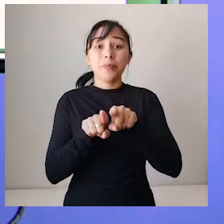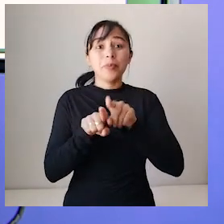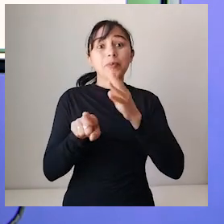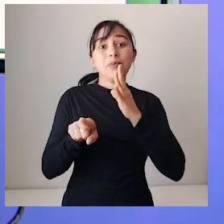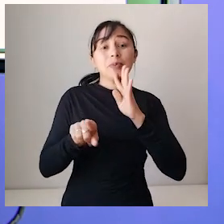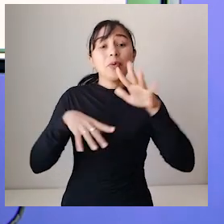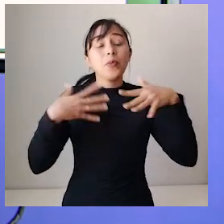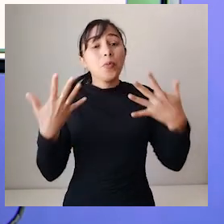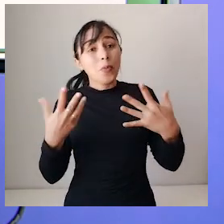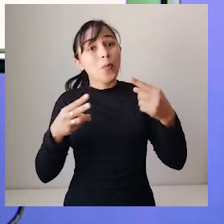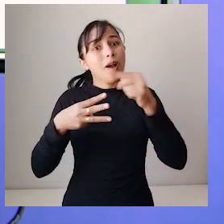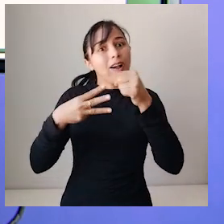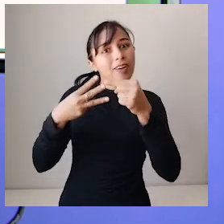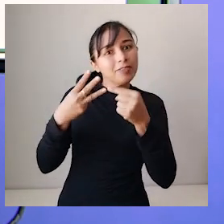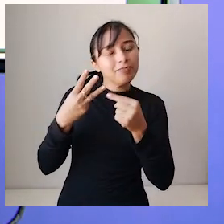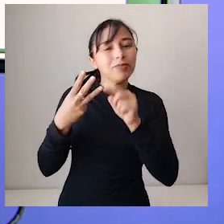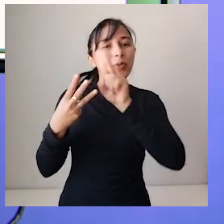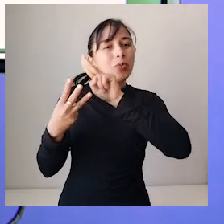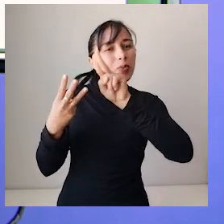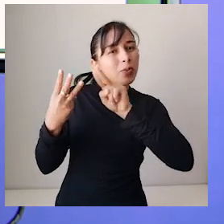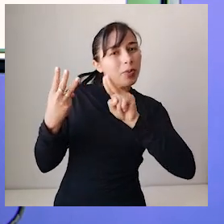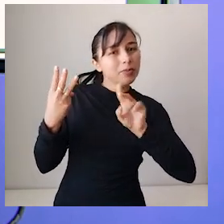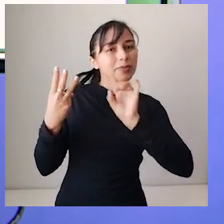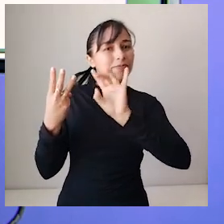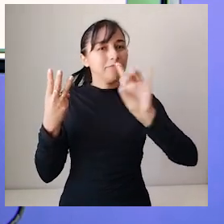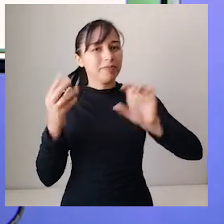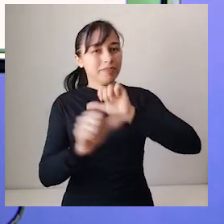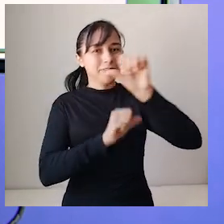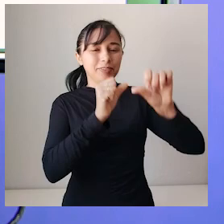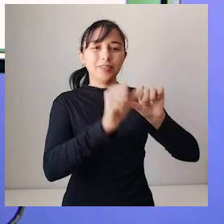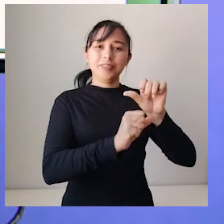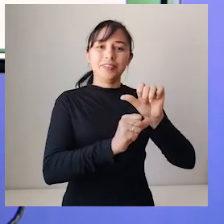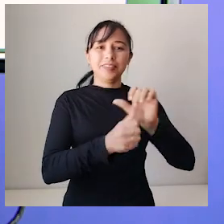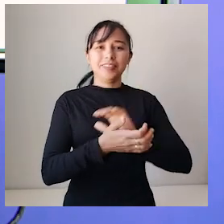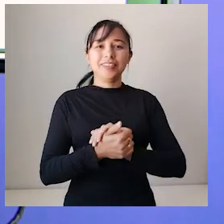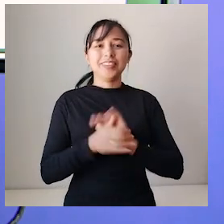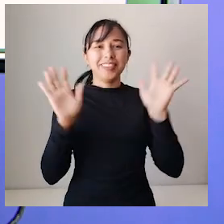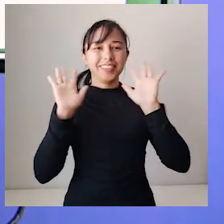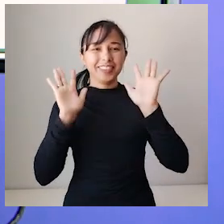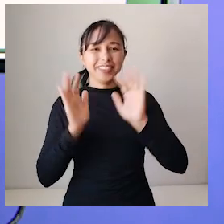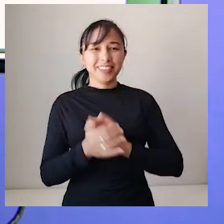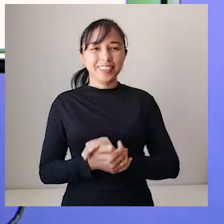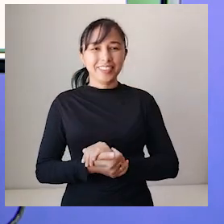estados, como são chamadas essas transformações. Até a próxima aula. Tchau, tchau.